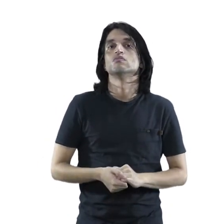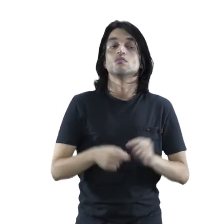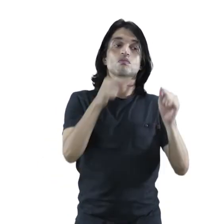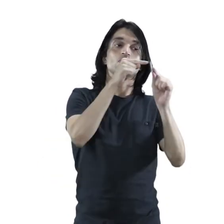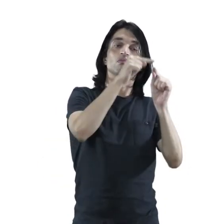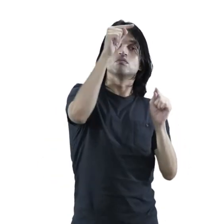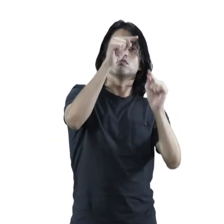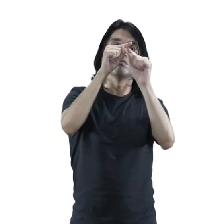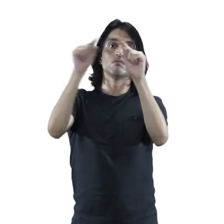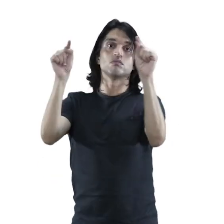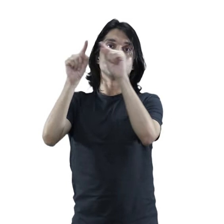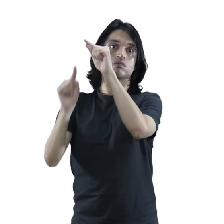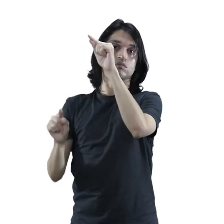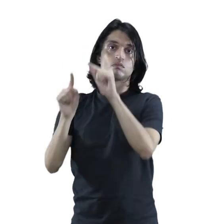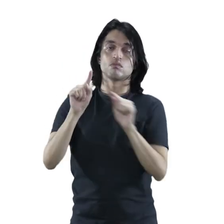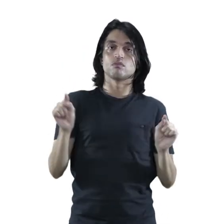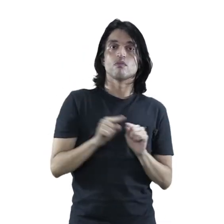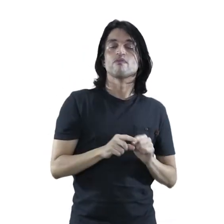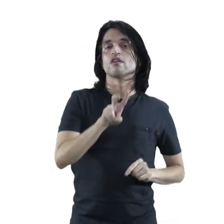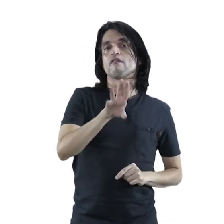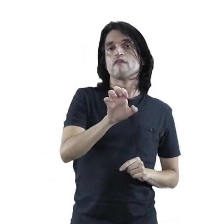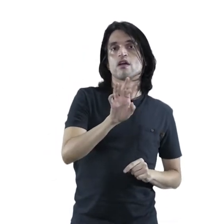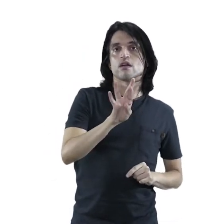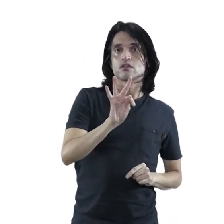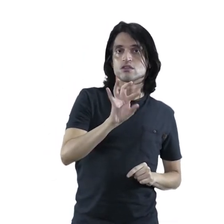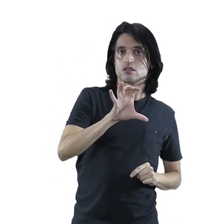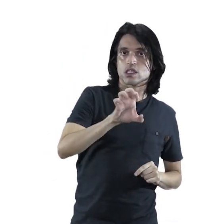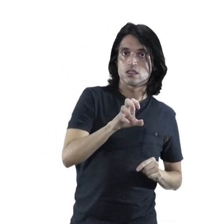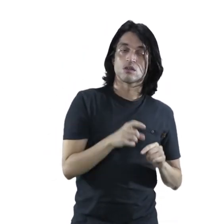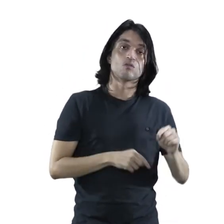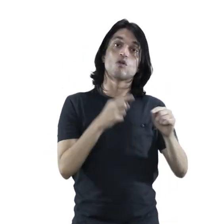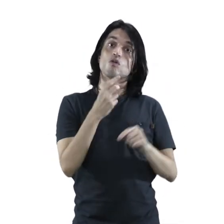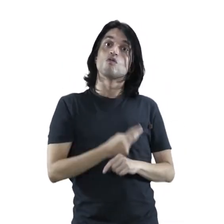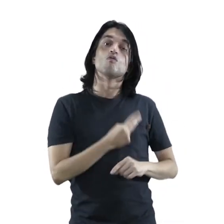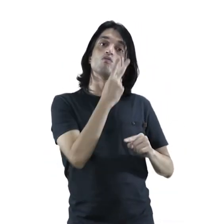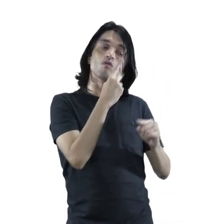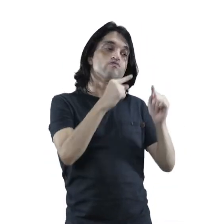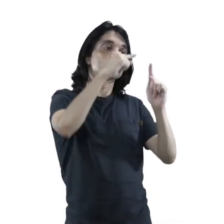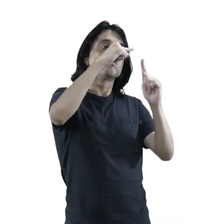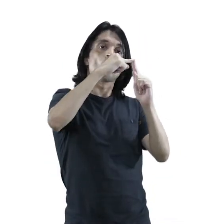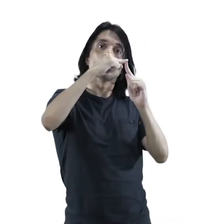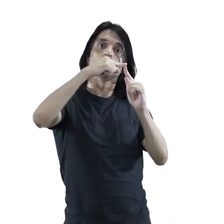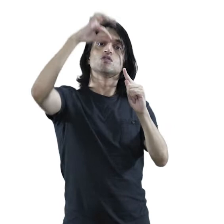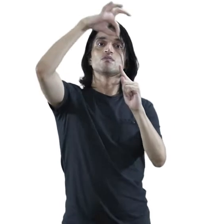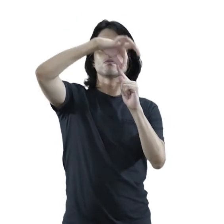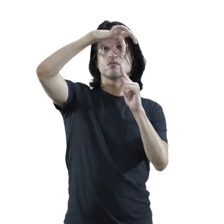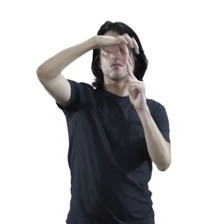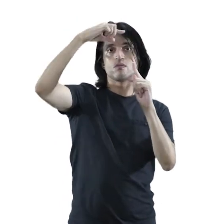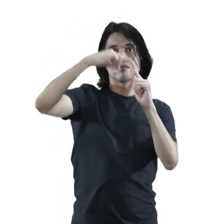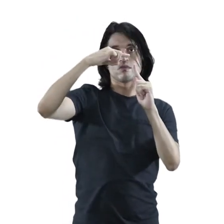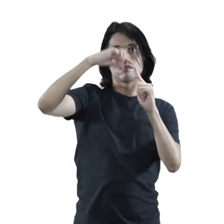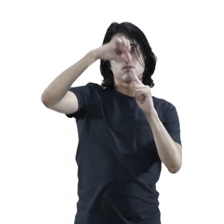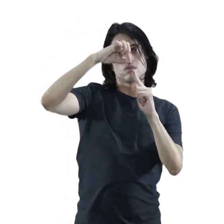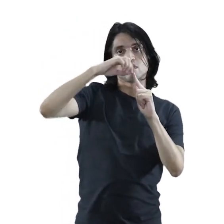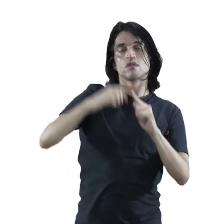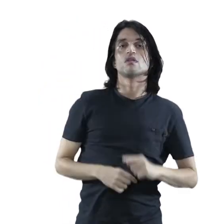muitos ângulos. Elementos de um polígono. Lados são os segmentos de reta que definem o polígono. Vértices